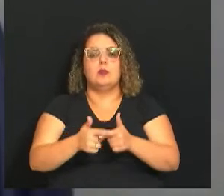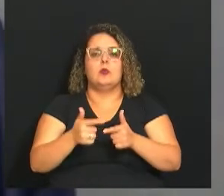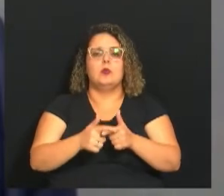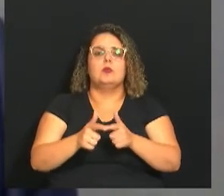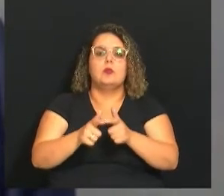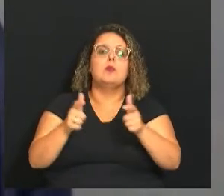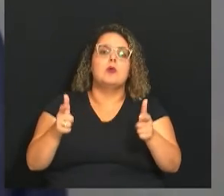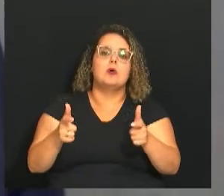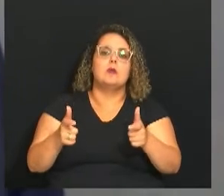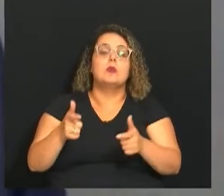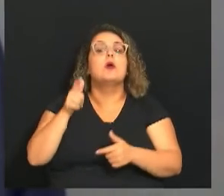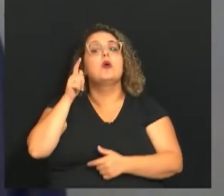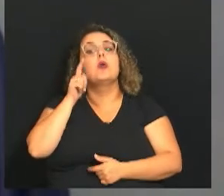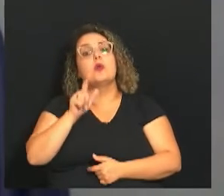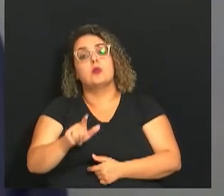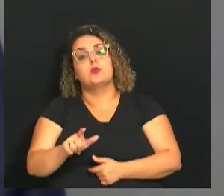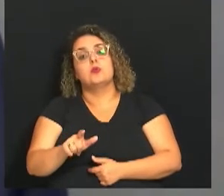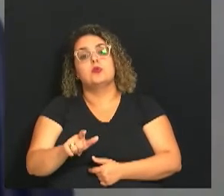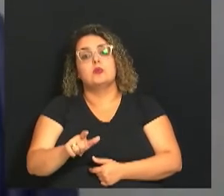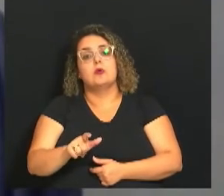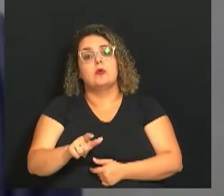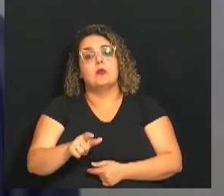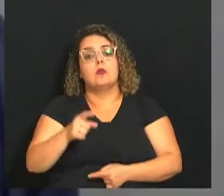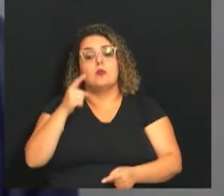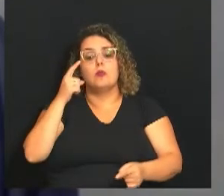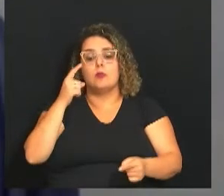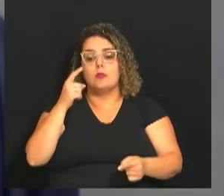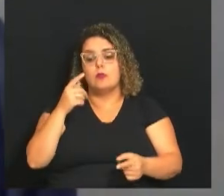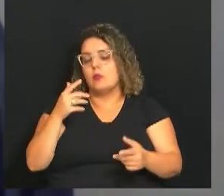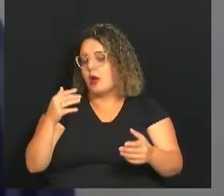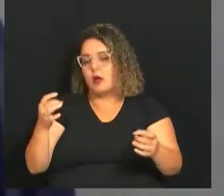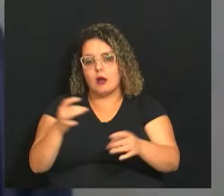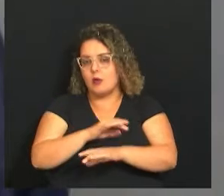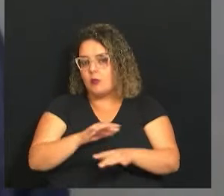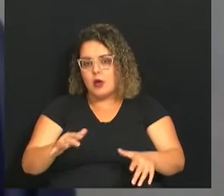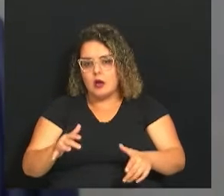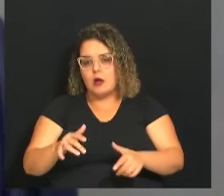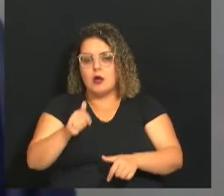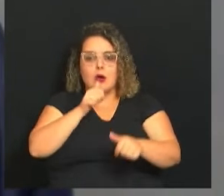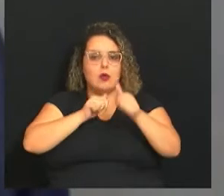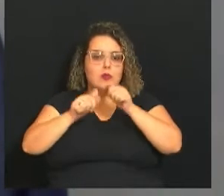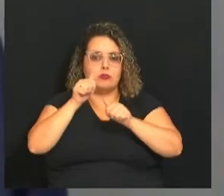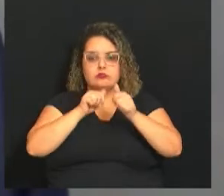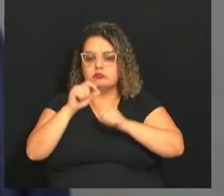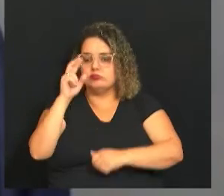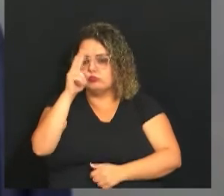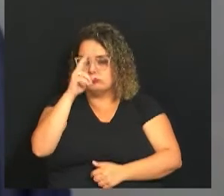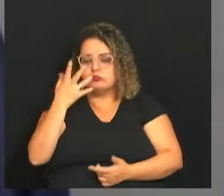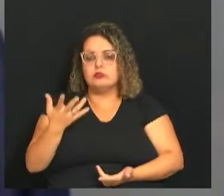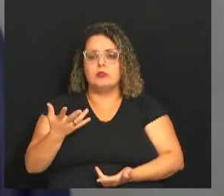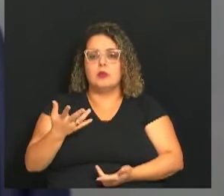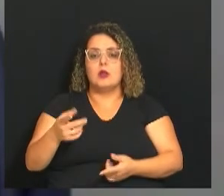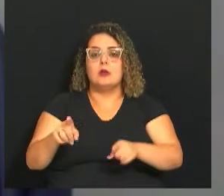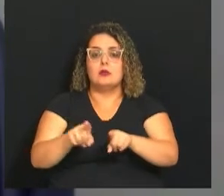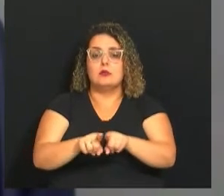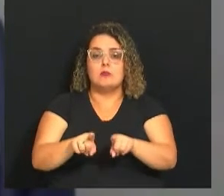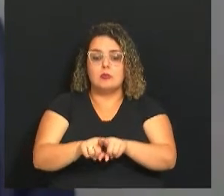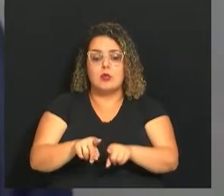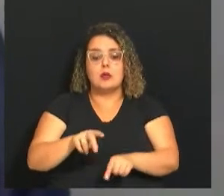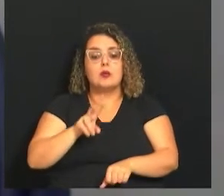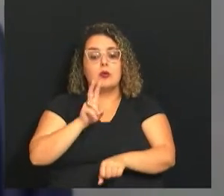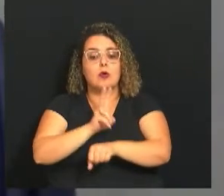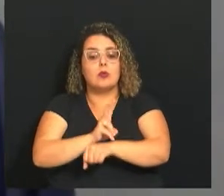consiga tanto combater o alcoolismo, quanto também preservar o dia a dia da empresa. A